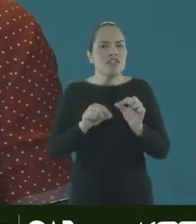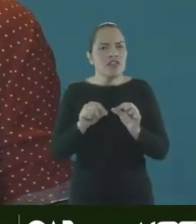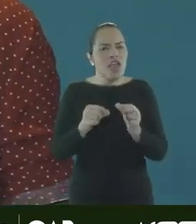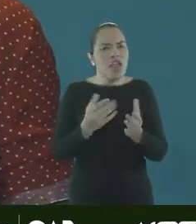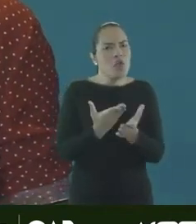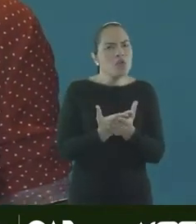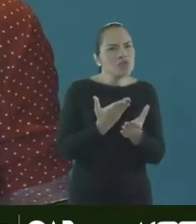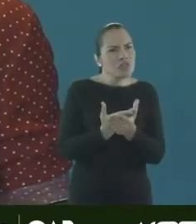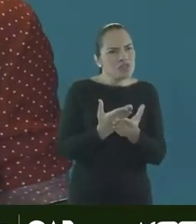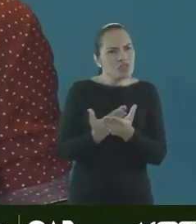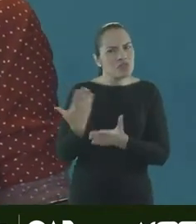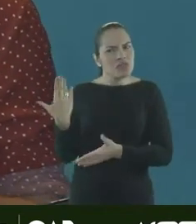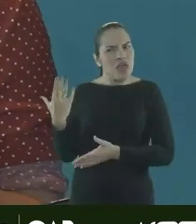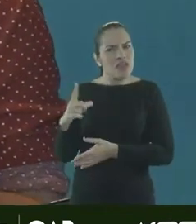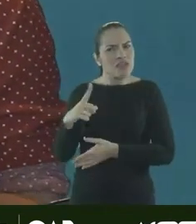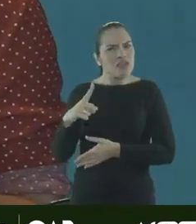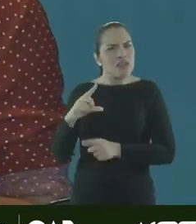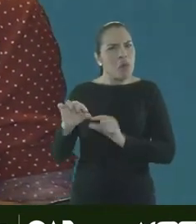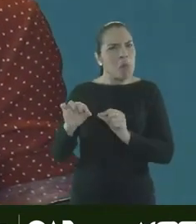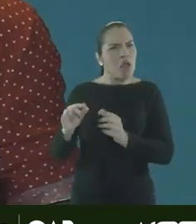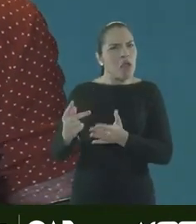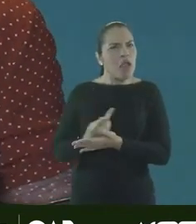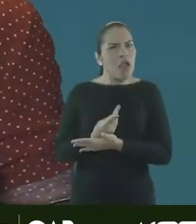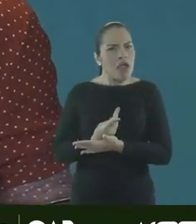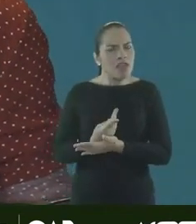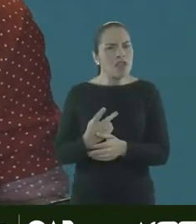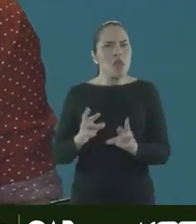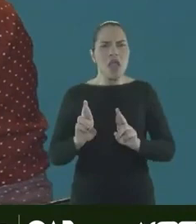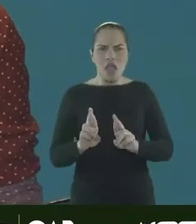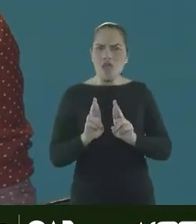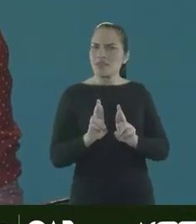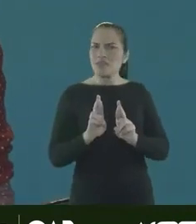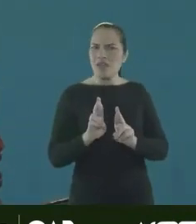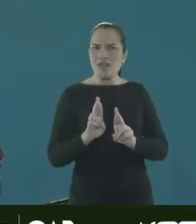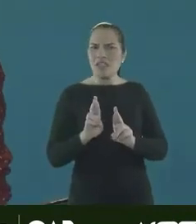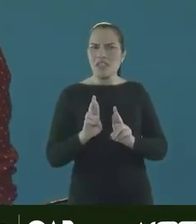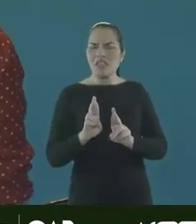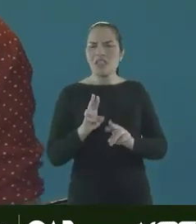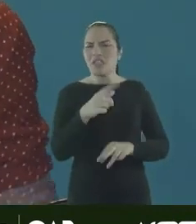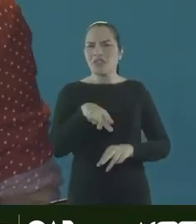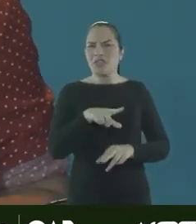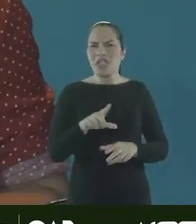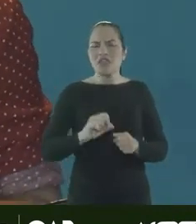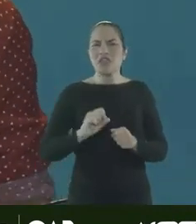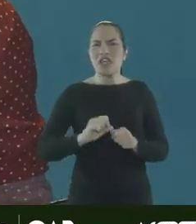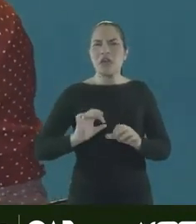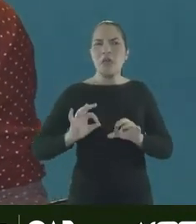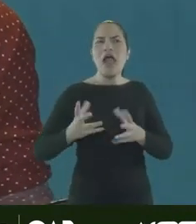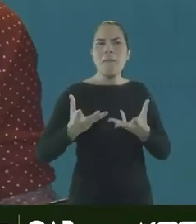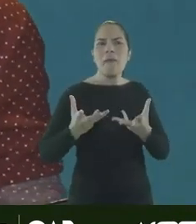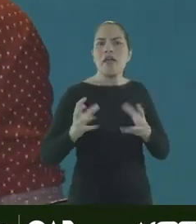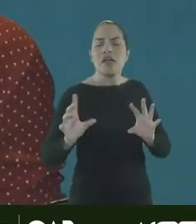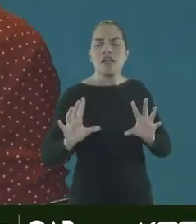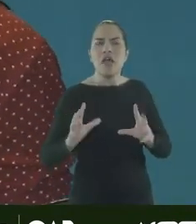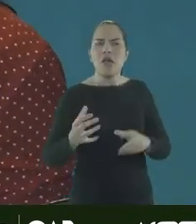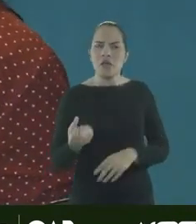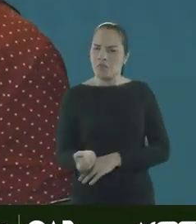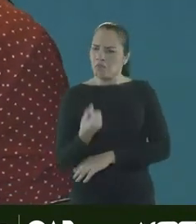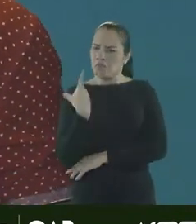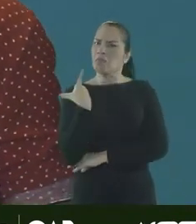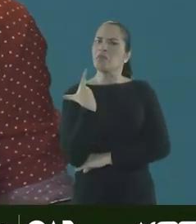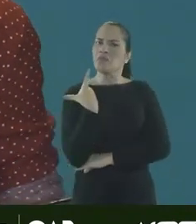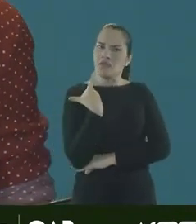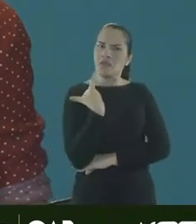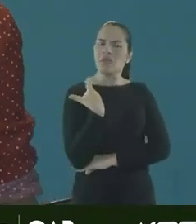alguma coisa de errado eu espero que não tenha sido de má fé mas mas é muito muito estranho que a gente tenha visto inclusive o